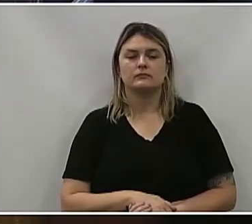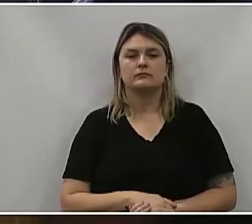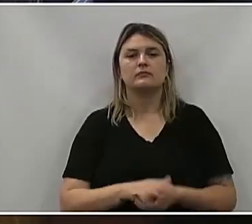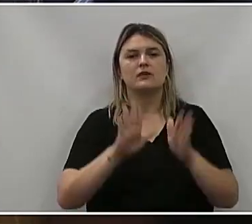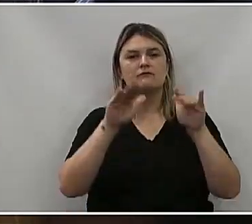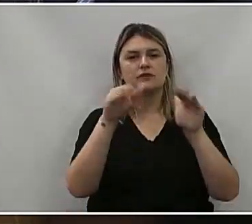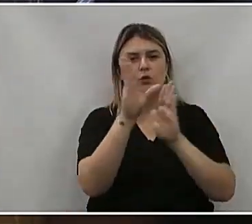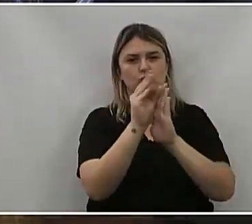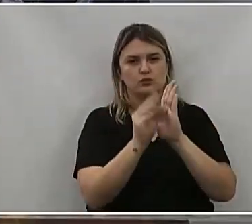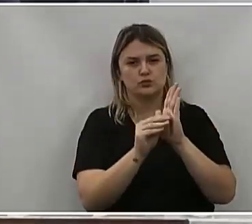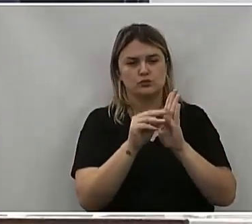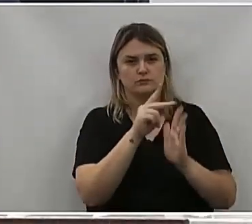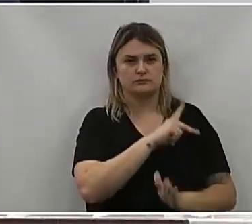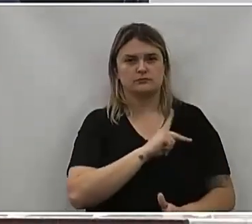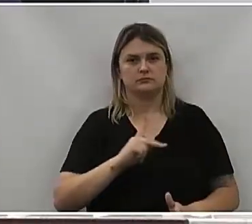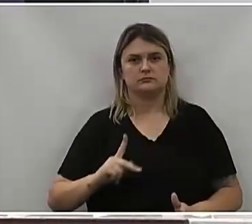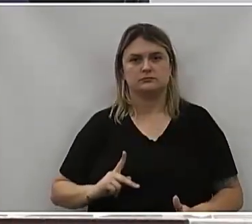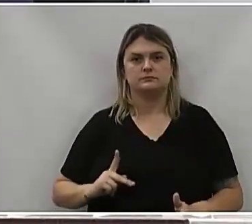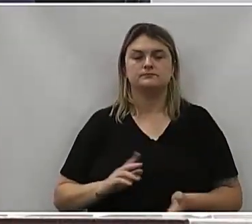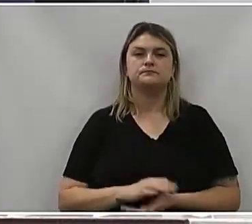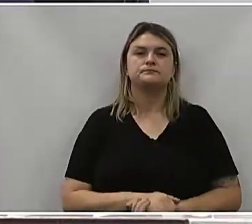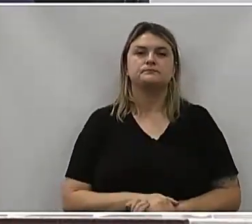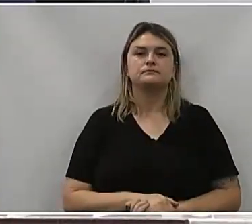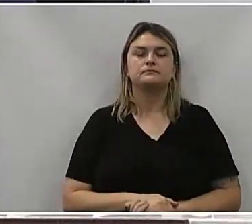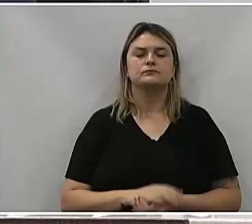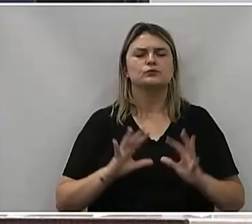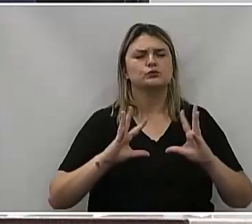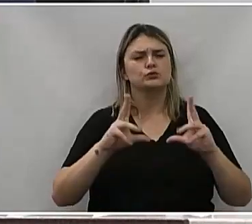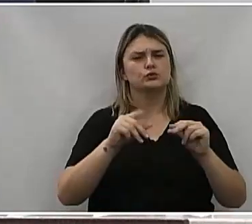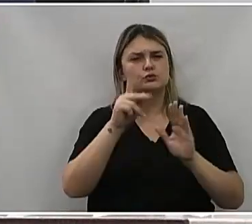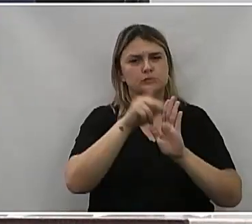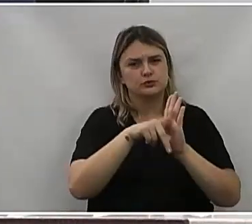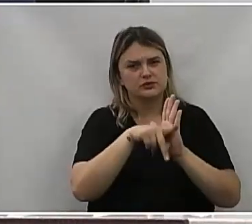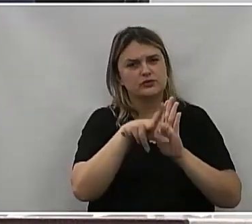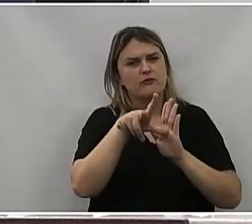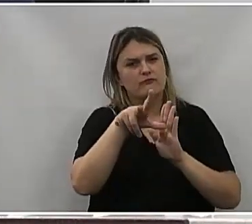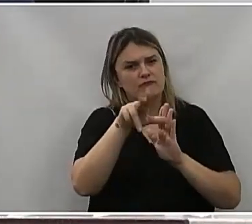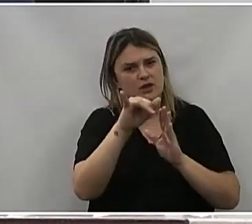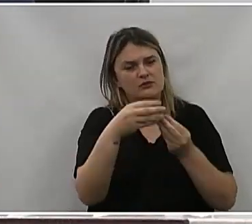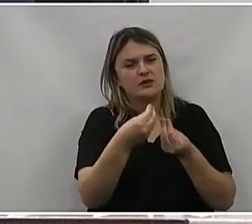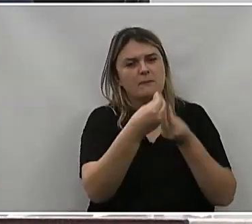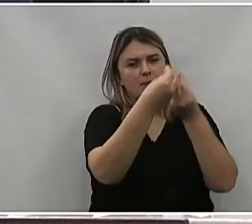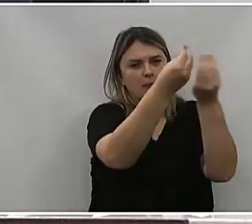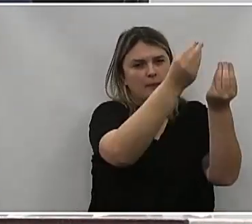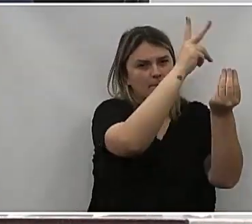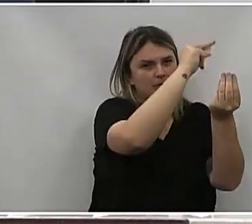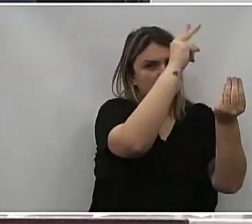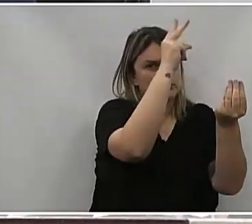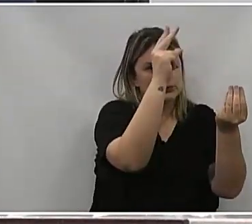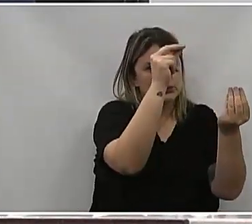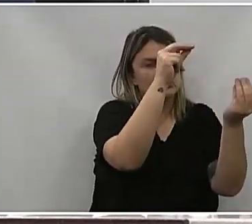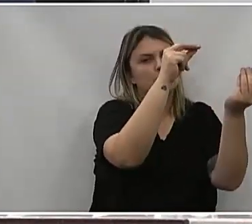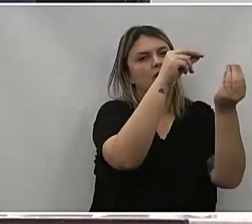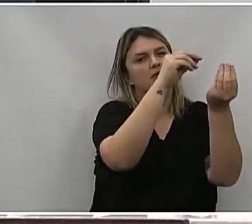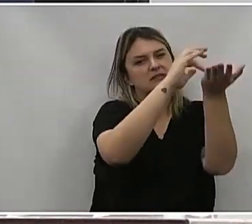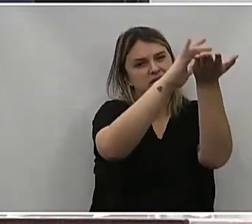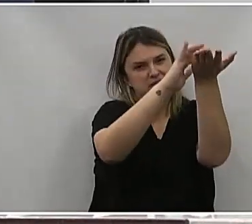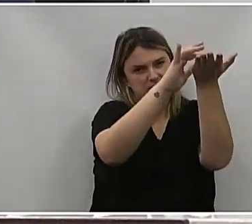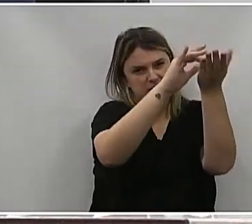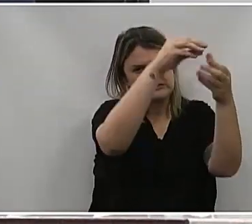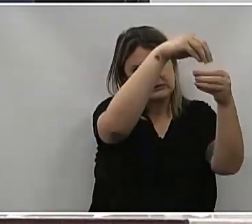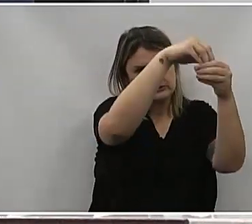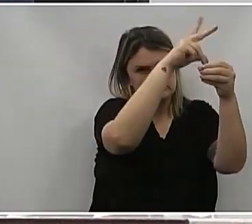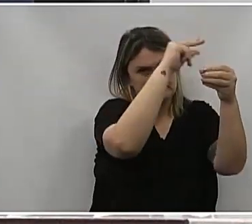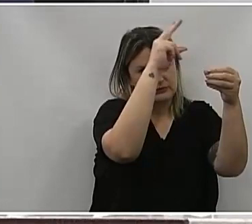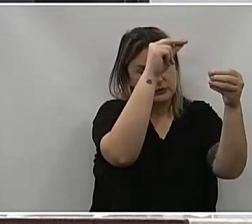Fim do expediente, senhor presidente. Os projetos serão encaminhados às devidas comissões e as